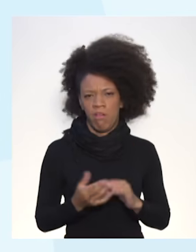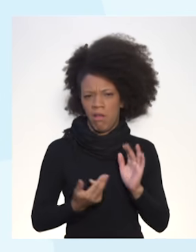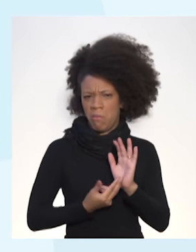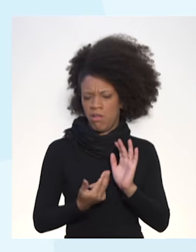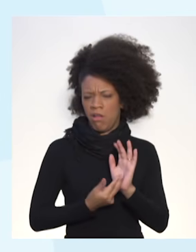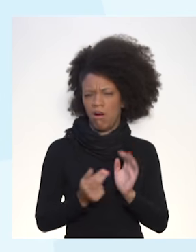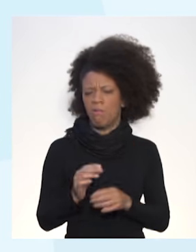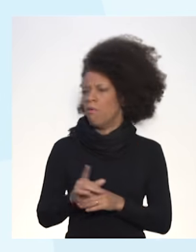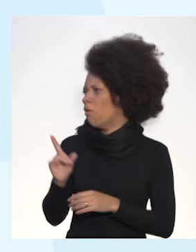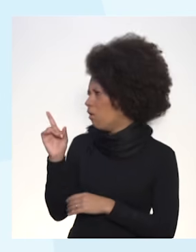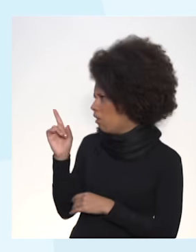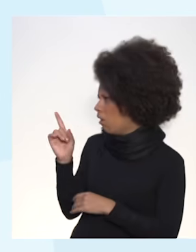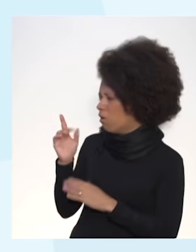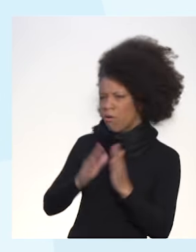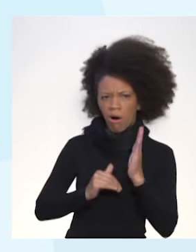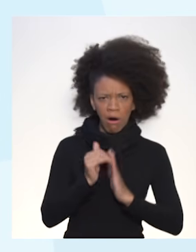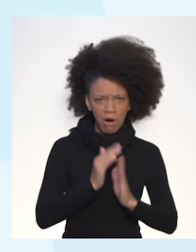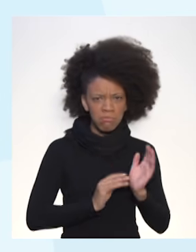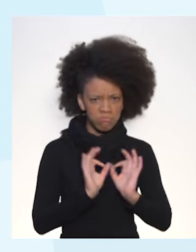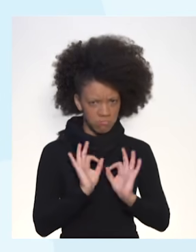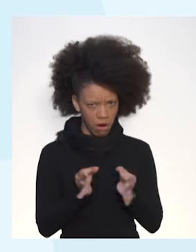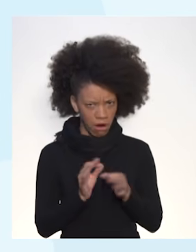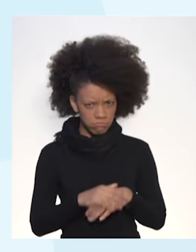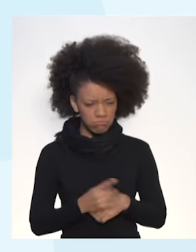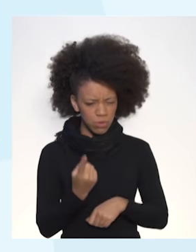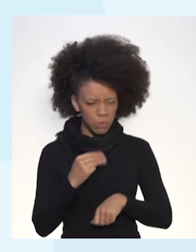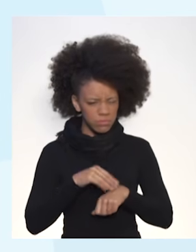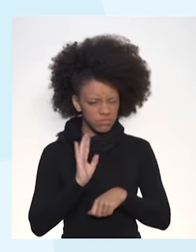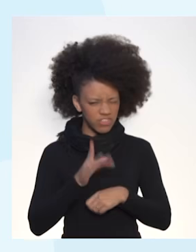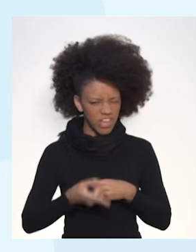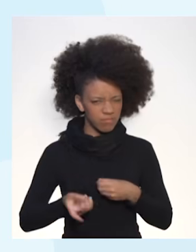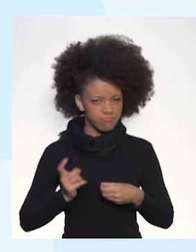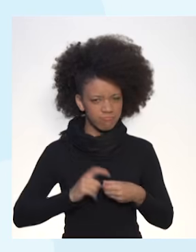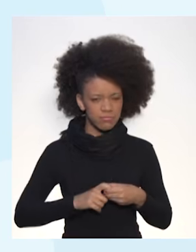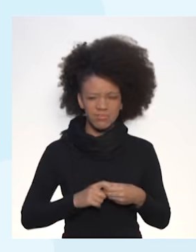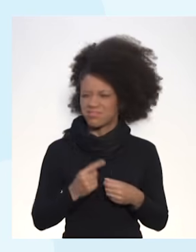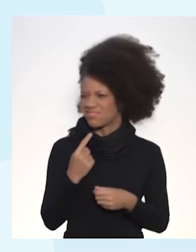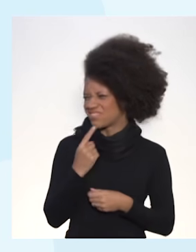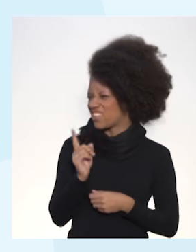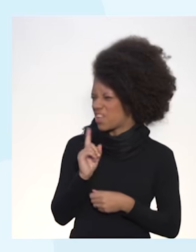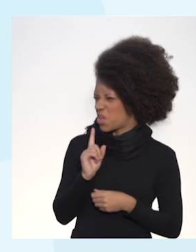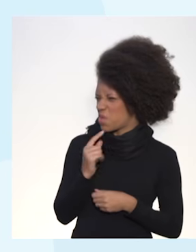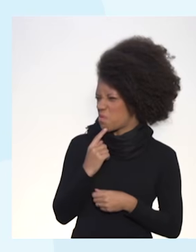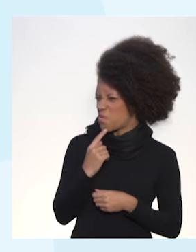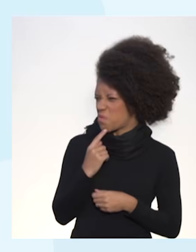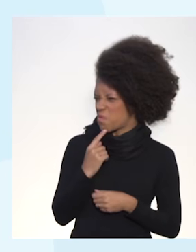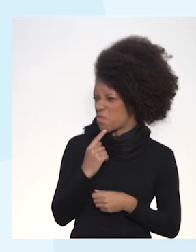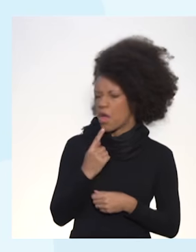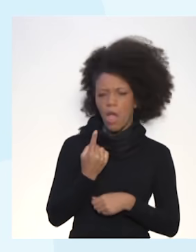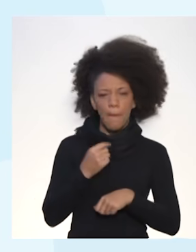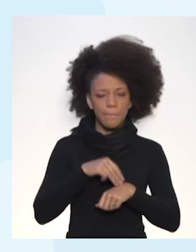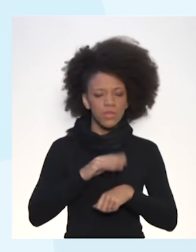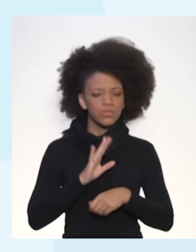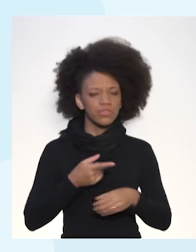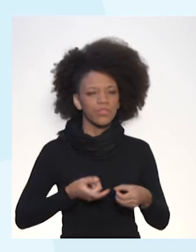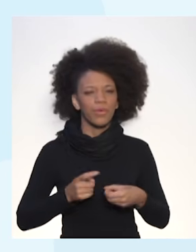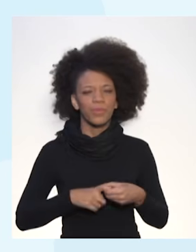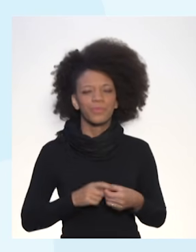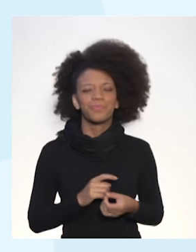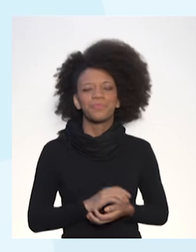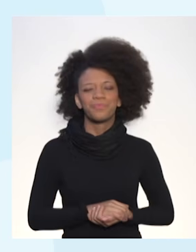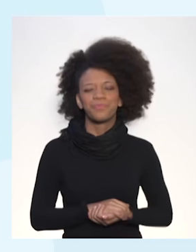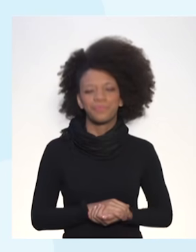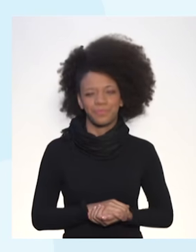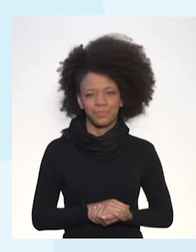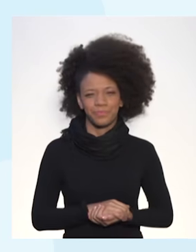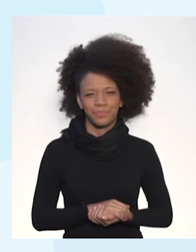representaram aí através da pintura, tá certo? Um minutinho? Não, acho que é muito tempo, né? Um minutinho, vamos lá. Um minuto a